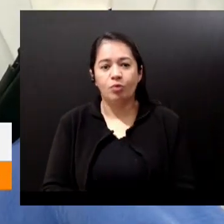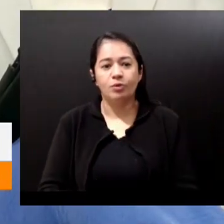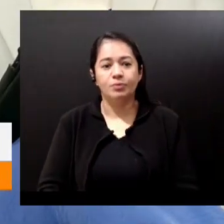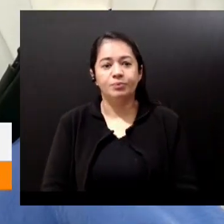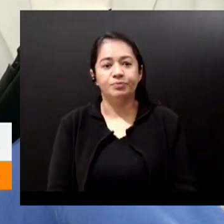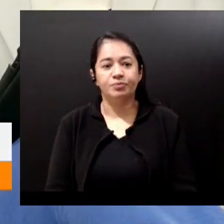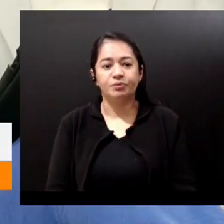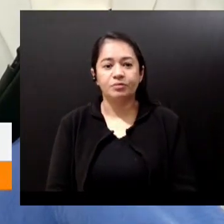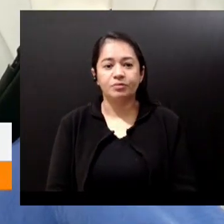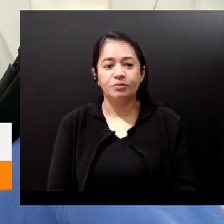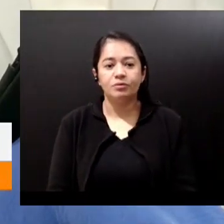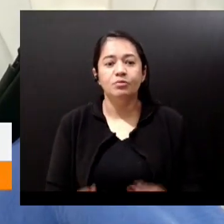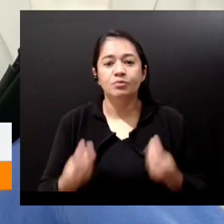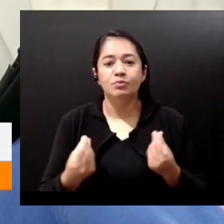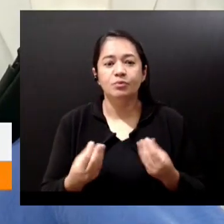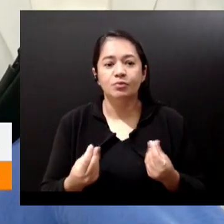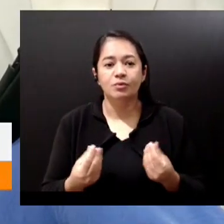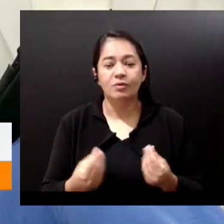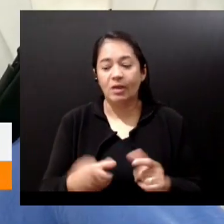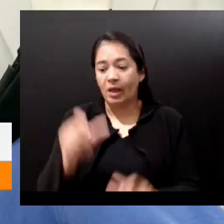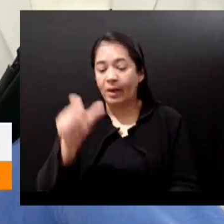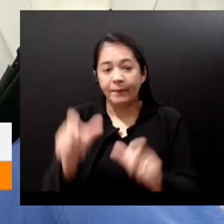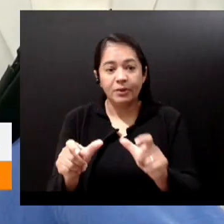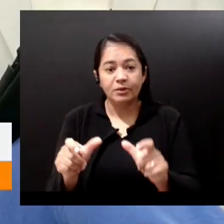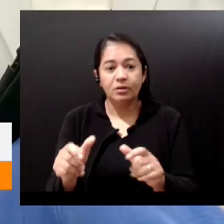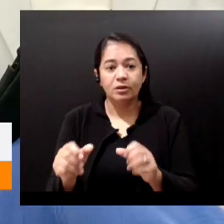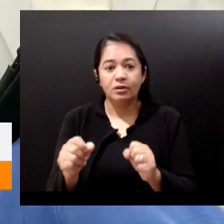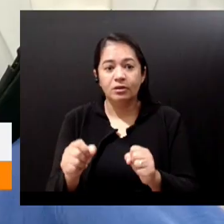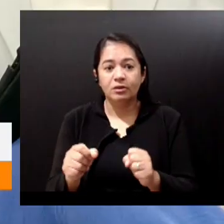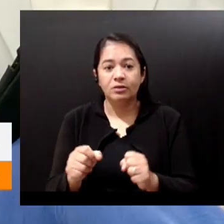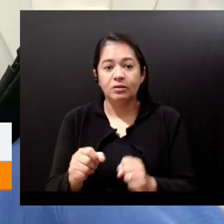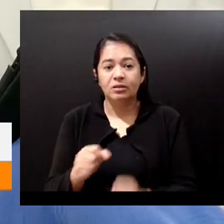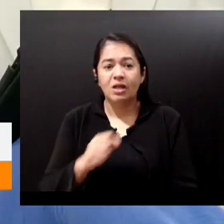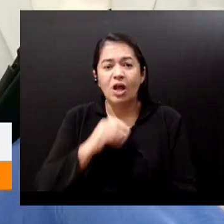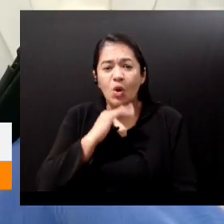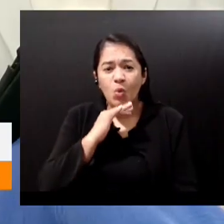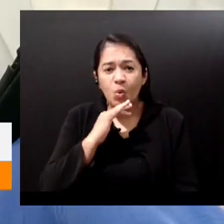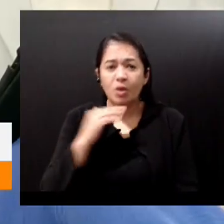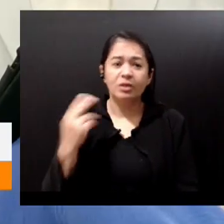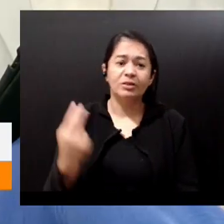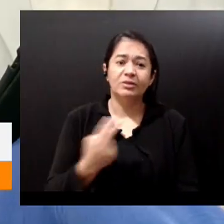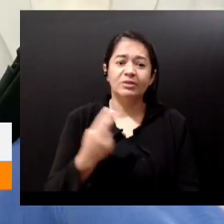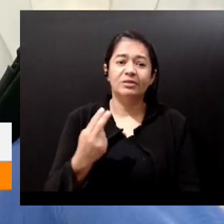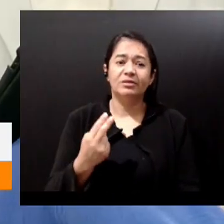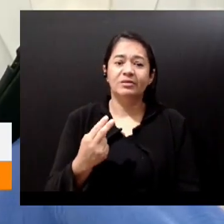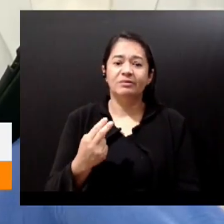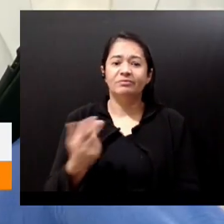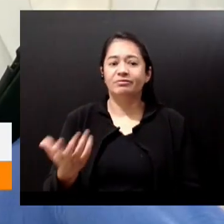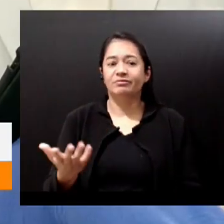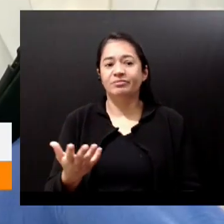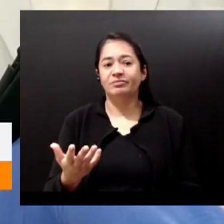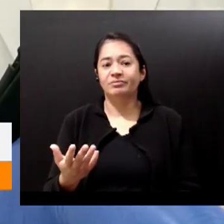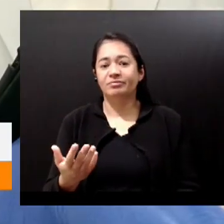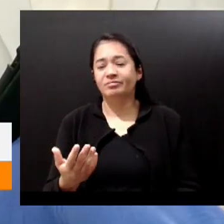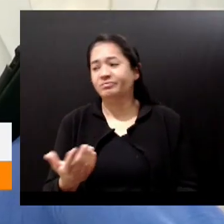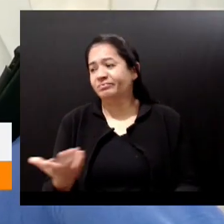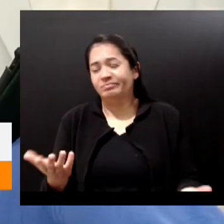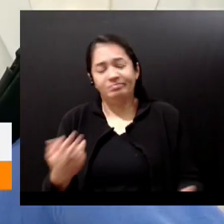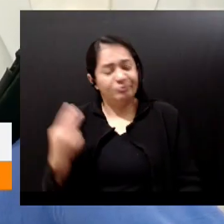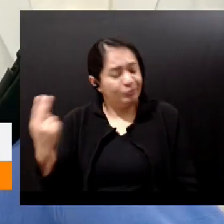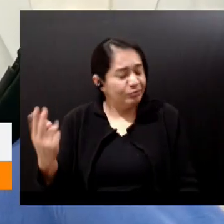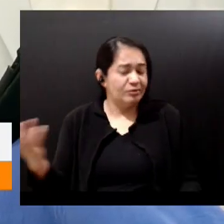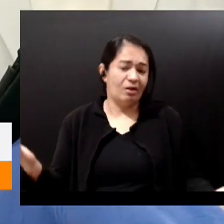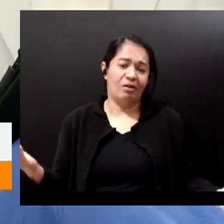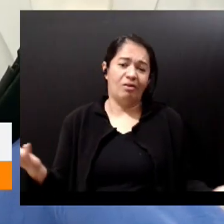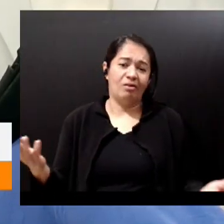o falante do celular, ele é tão ruim que não vai produzir a mesma catarse no outro, que não tem nada a ver com a sua música. Então, antes da gente